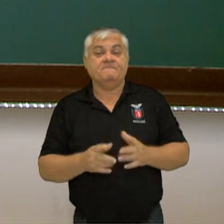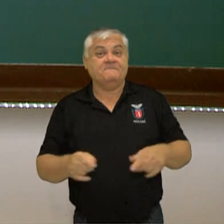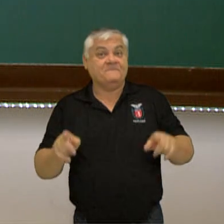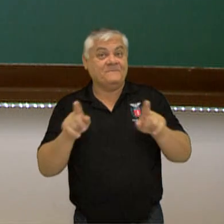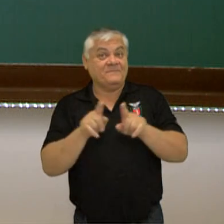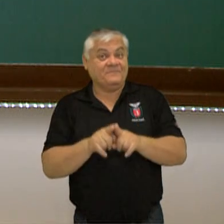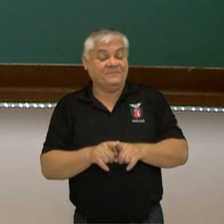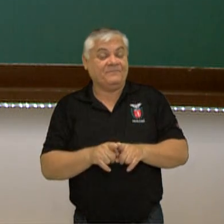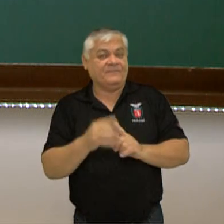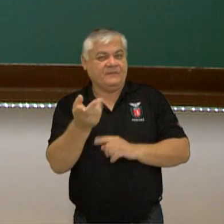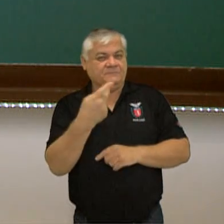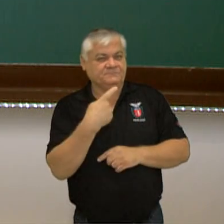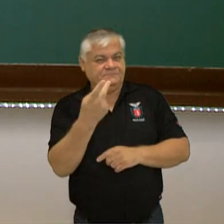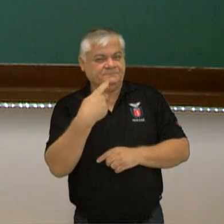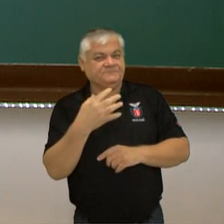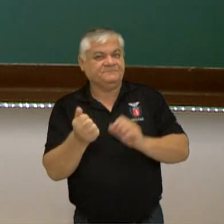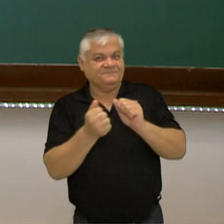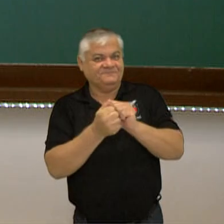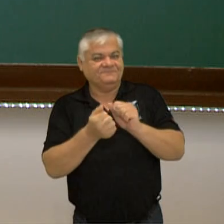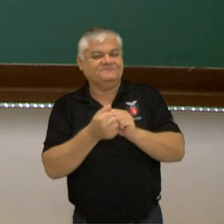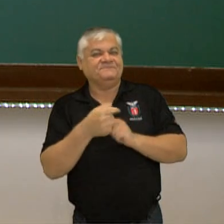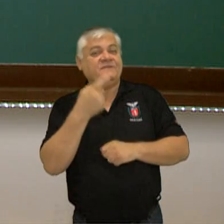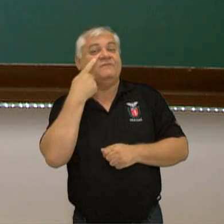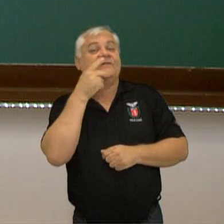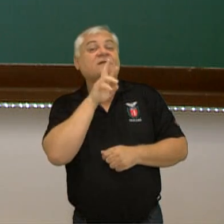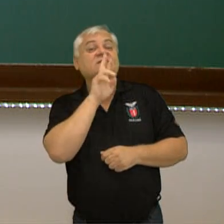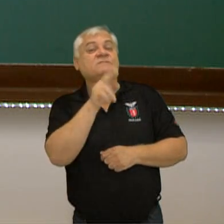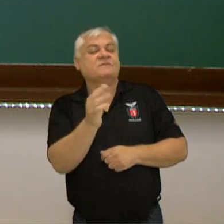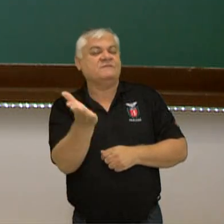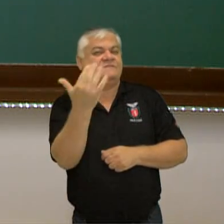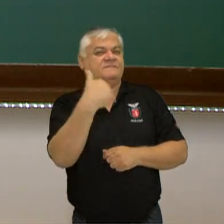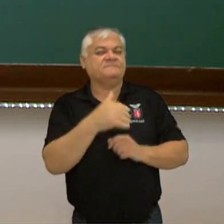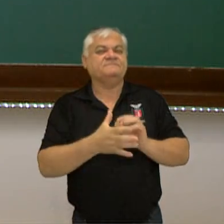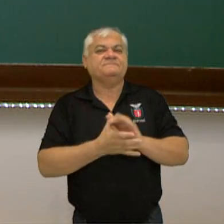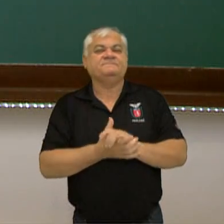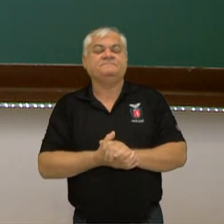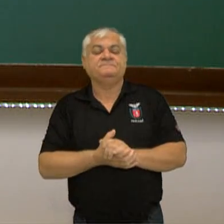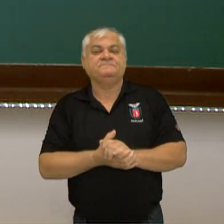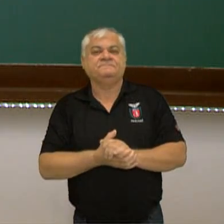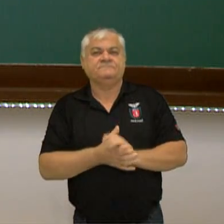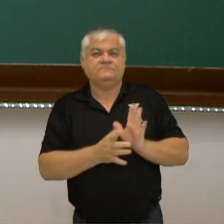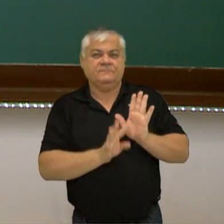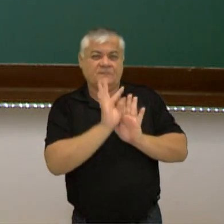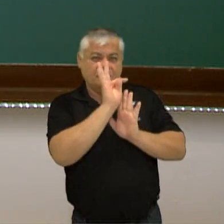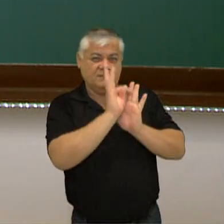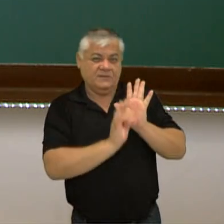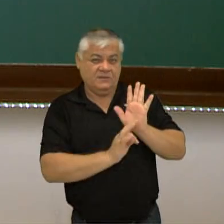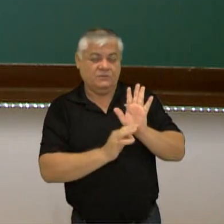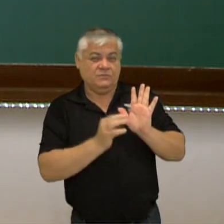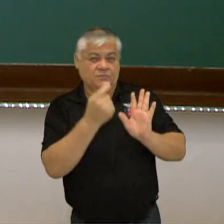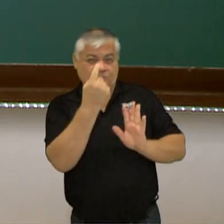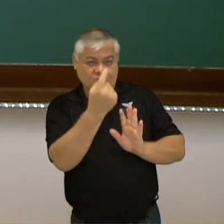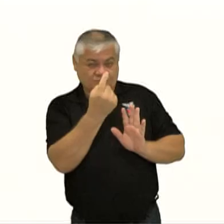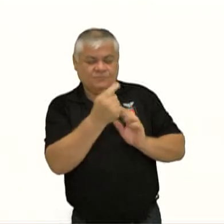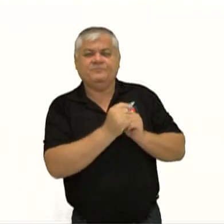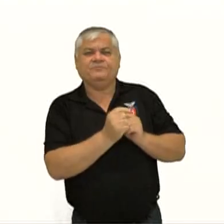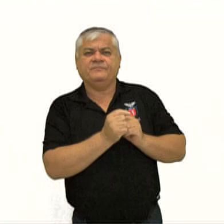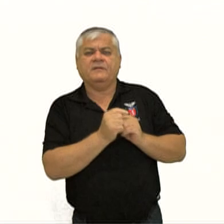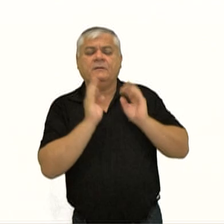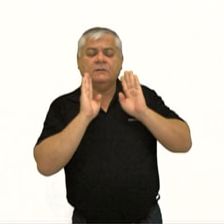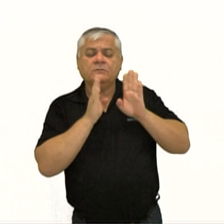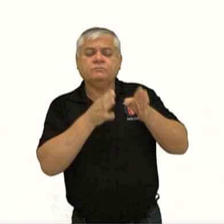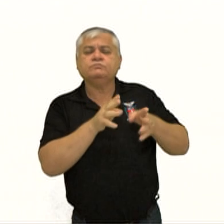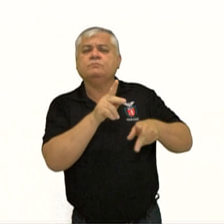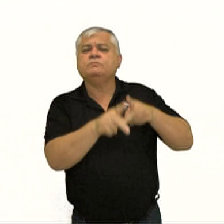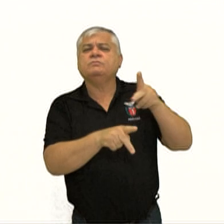Voltei a conferir contigo a resposta do exercício. Vamos ver então? De acordo com o texto lido até o momento, a qual público